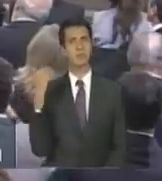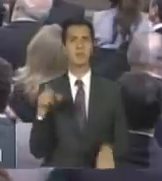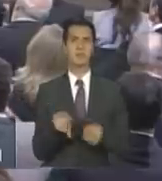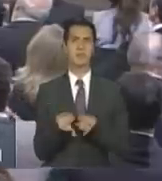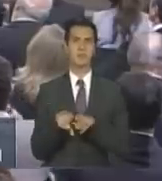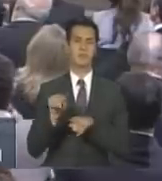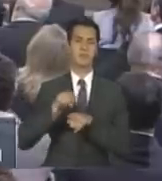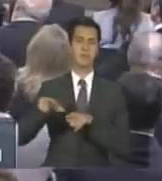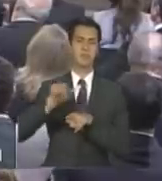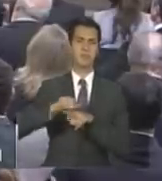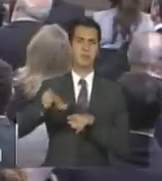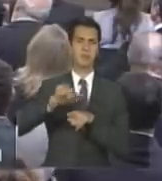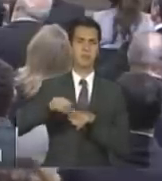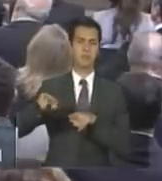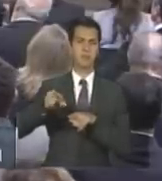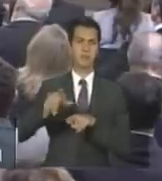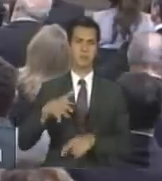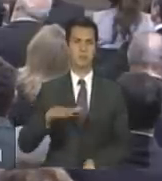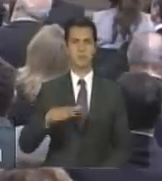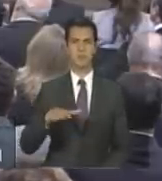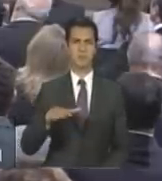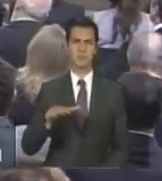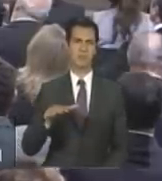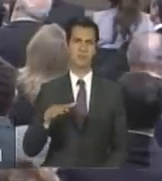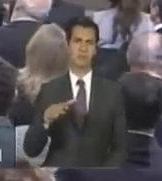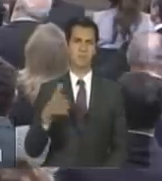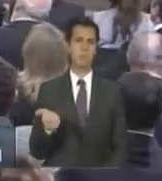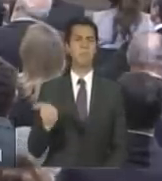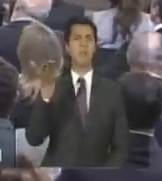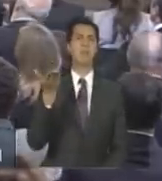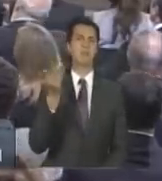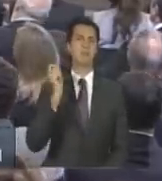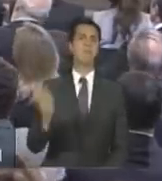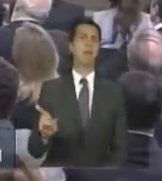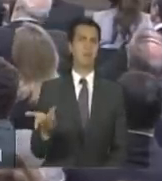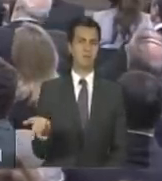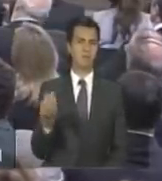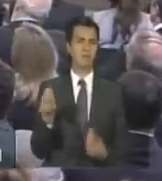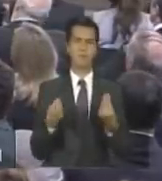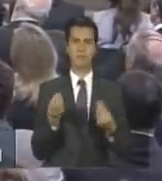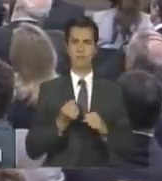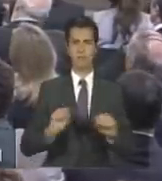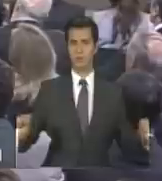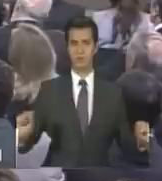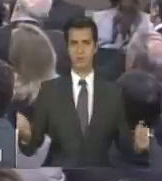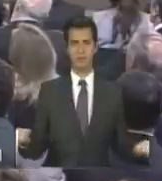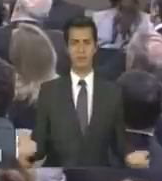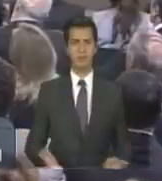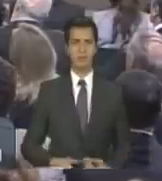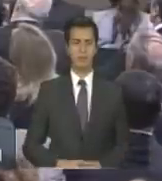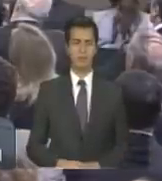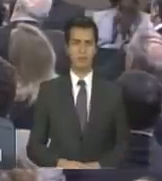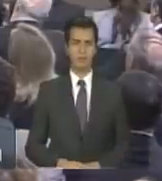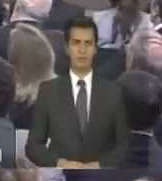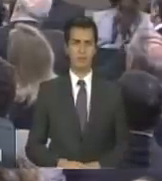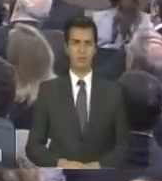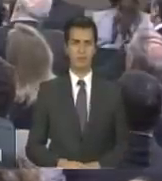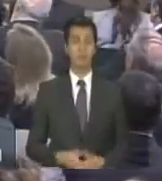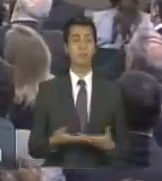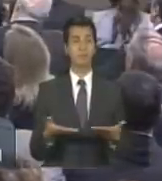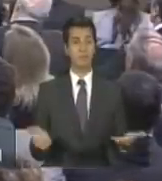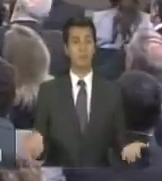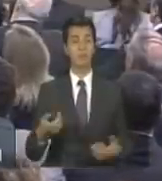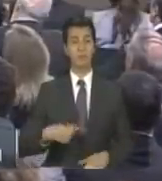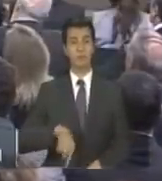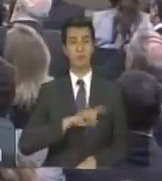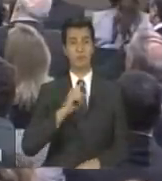a mensalidade ultrapassaria isso. Eu acho que são casos como esse, todos esses que